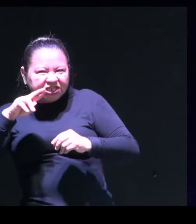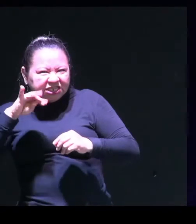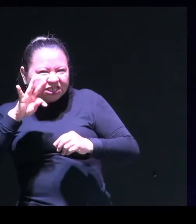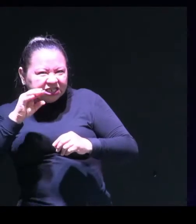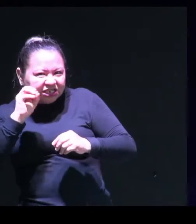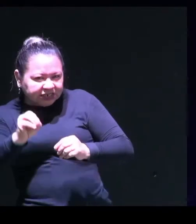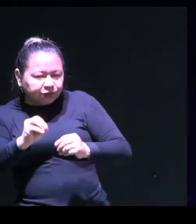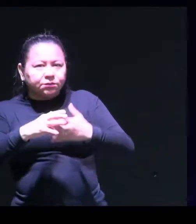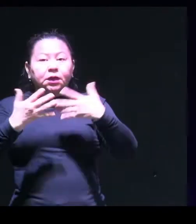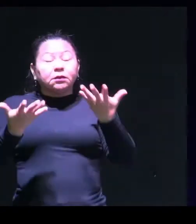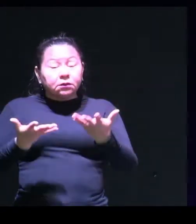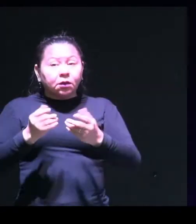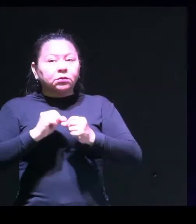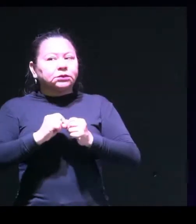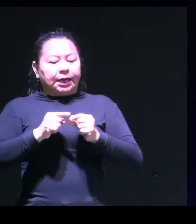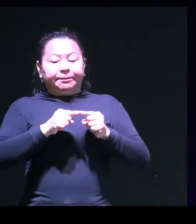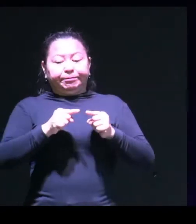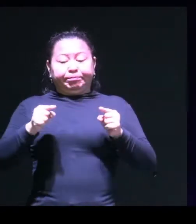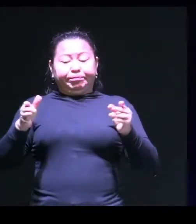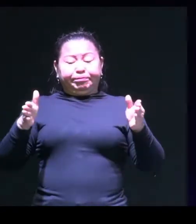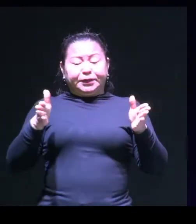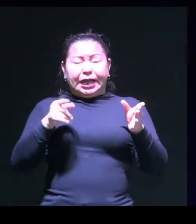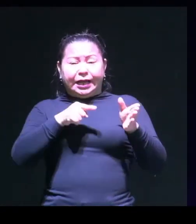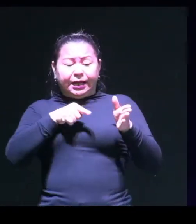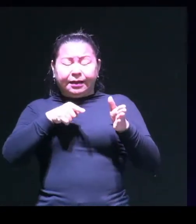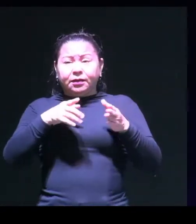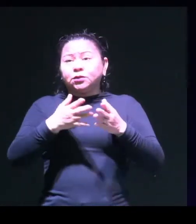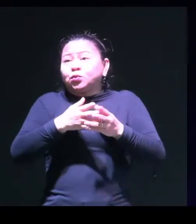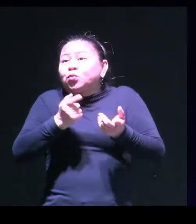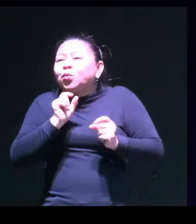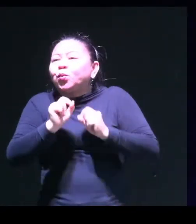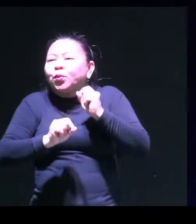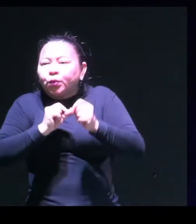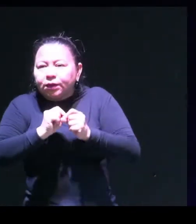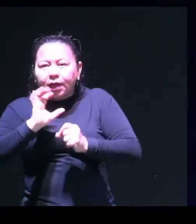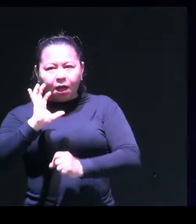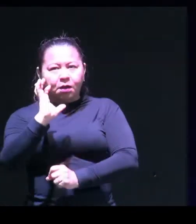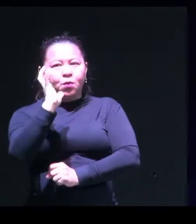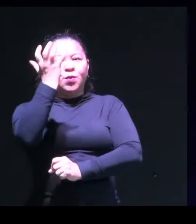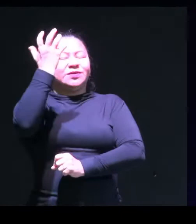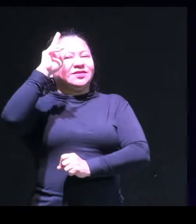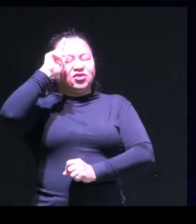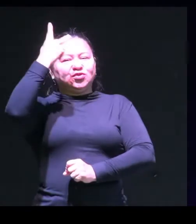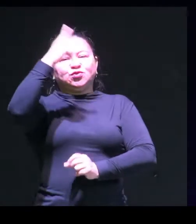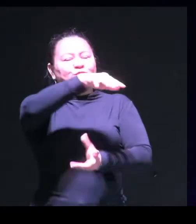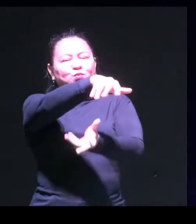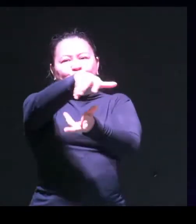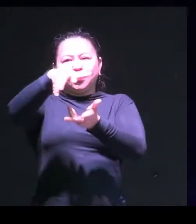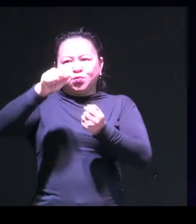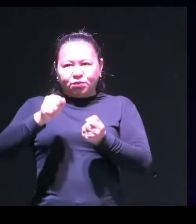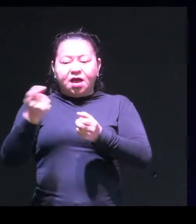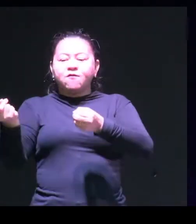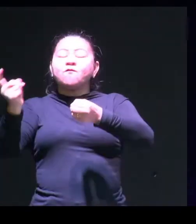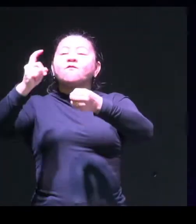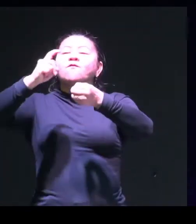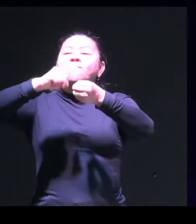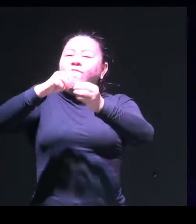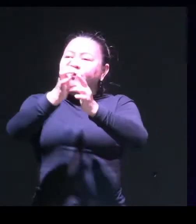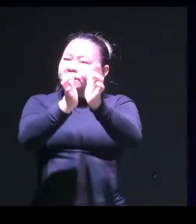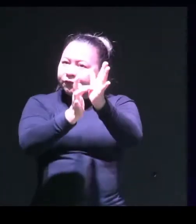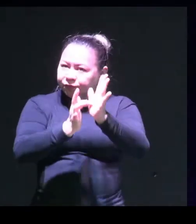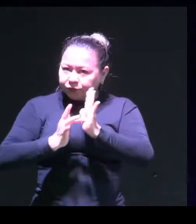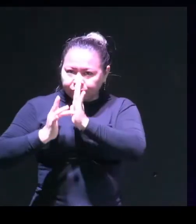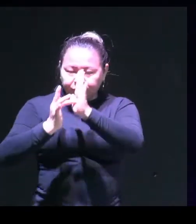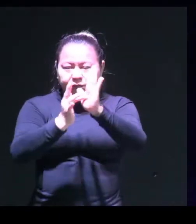de que estamos nos aproximando rapidamente do maior acontecimento da história da humanidade. A volta do